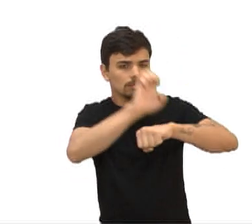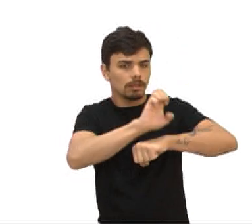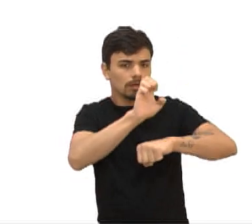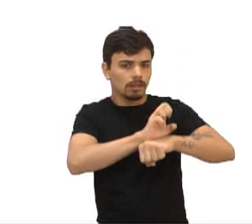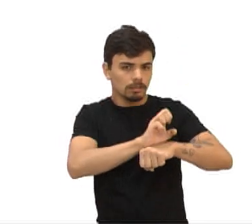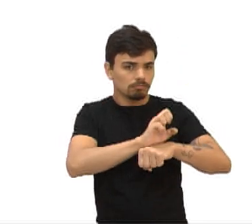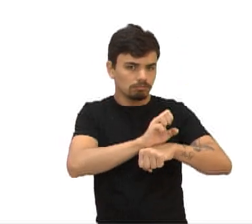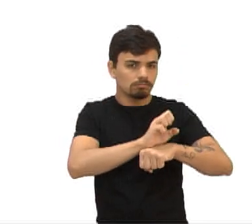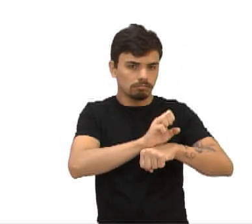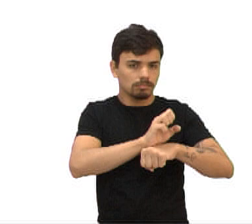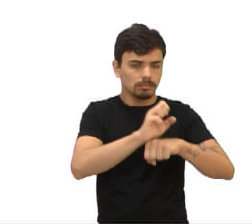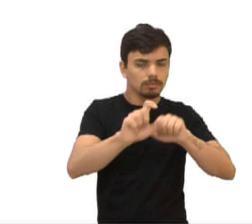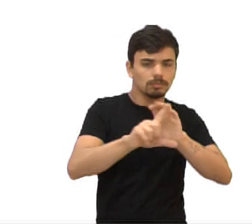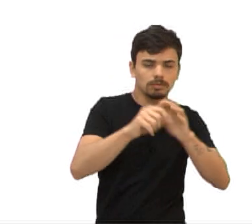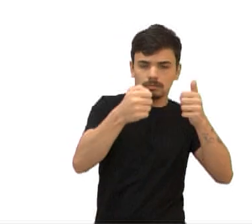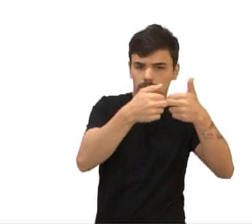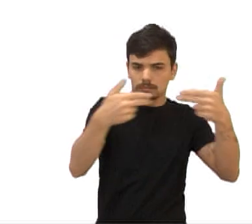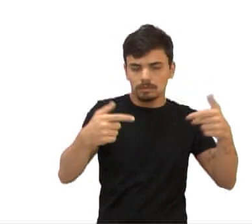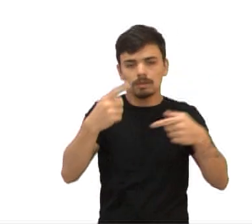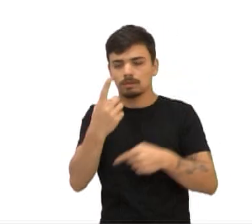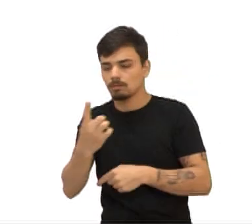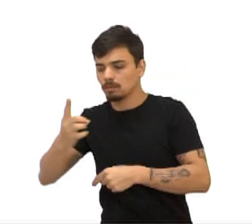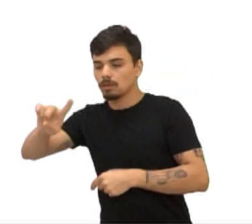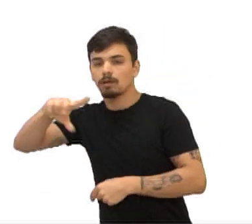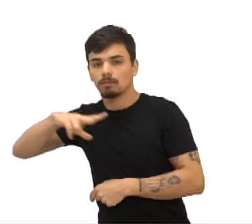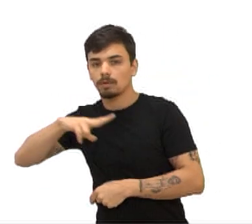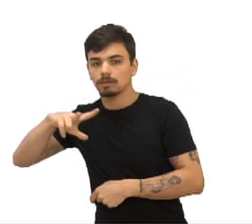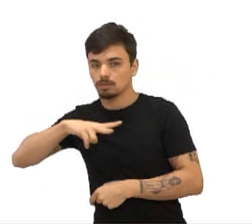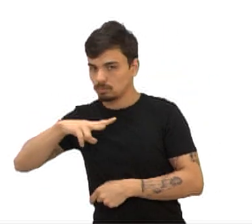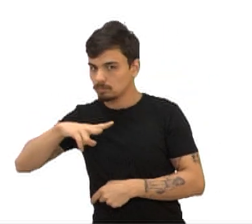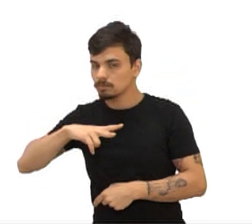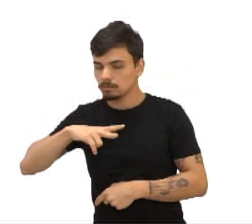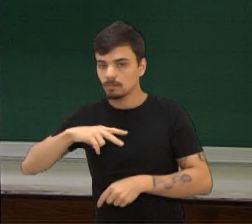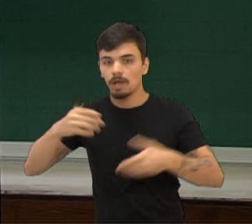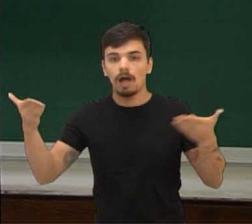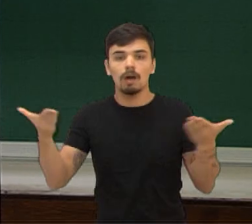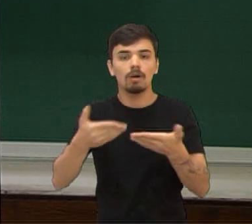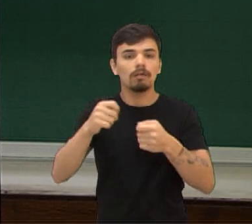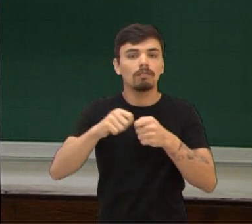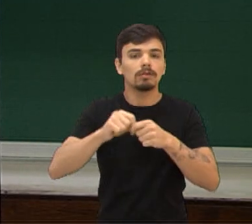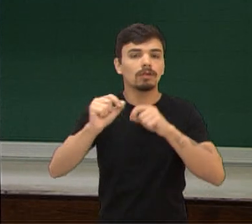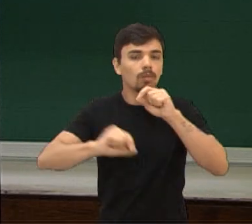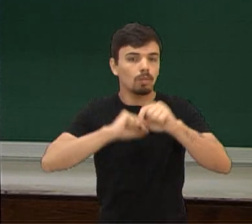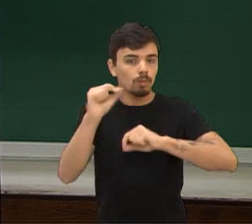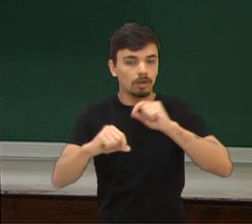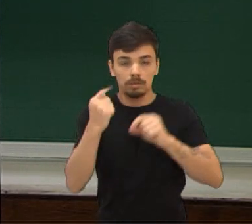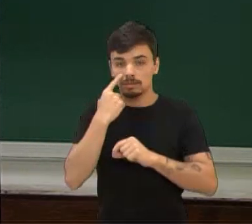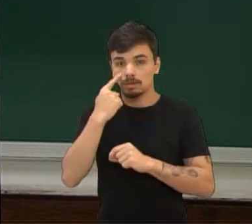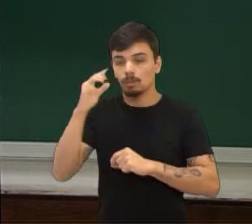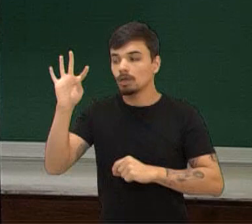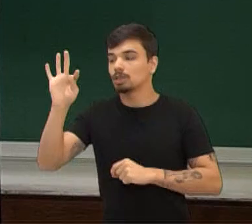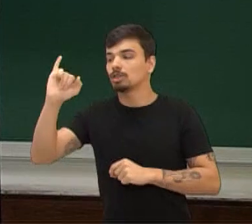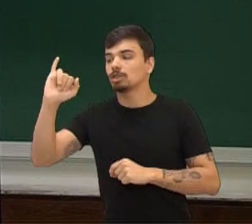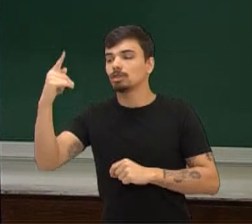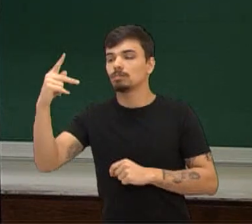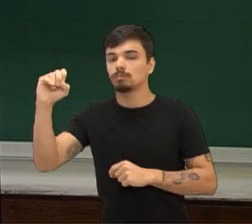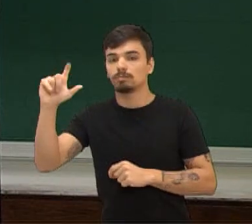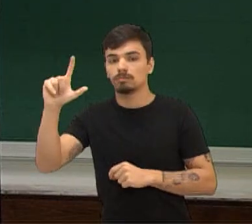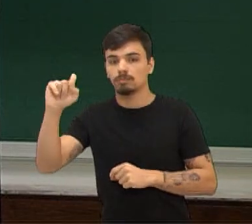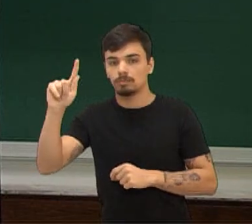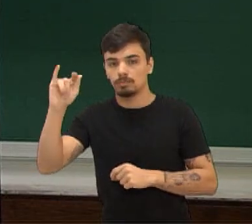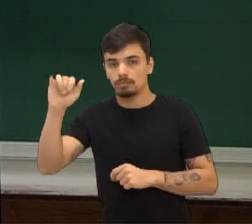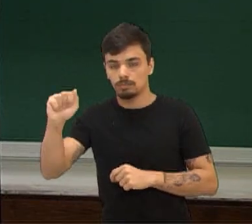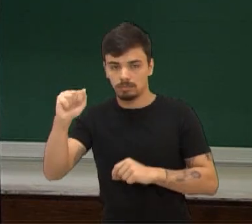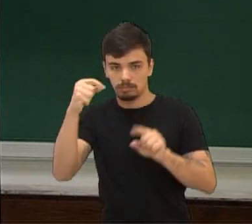as nossas condições individuais. Então, o que a gente vai fazer agora? A gente vai olhar para uma tipologia desses direitos criada por um